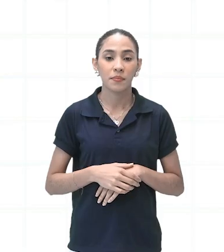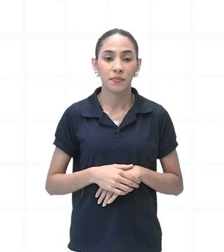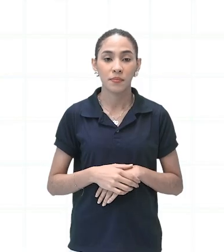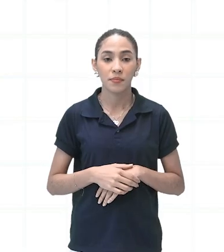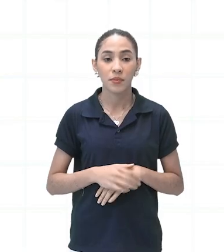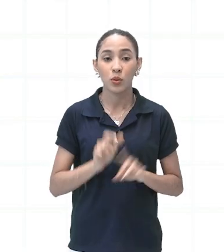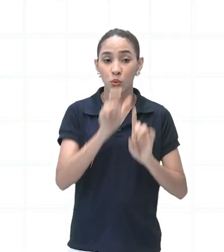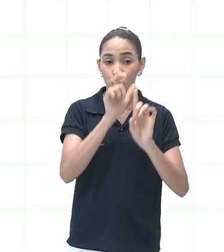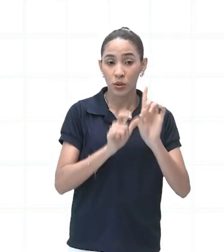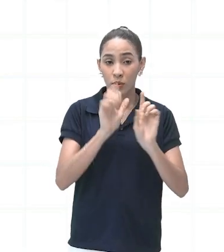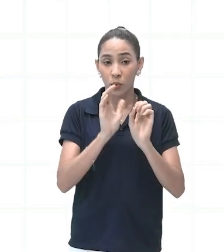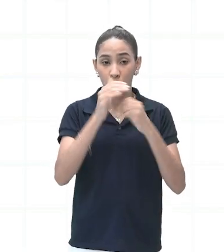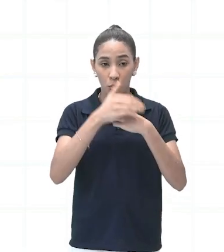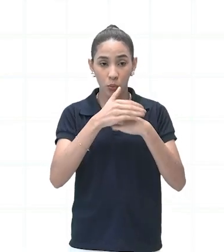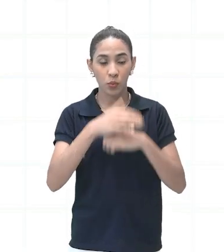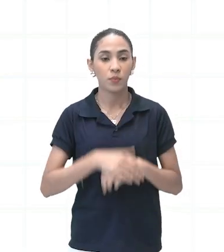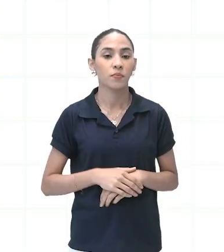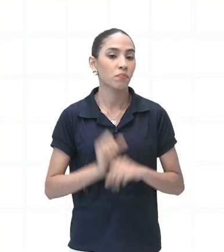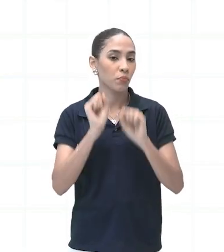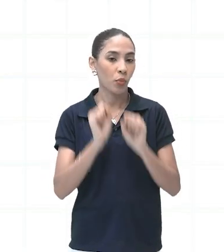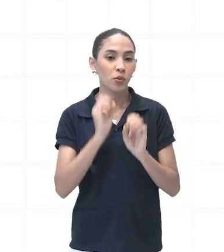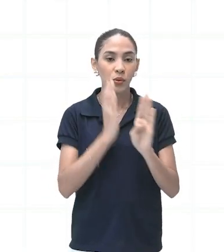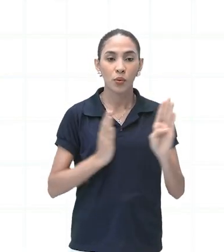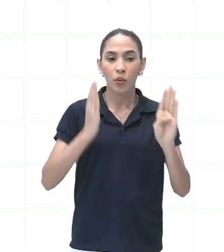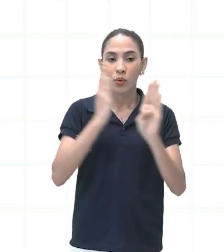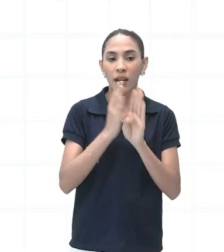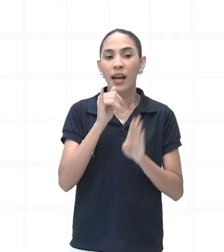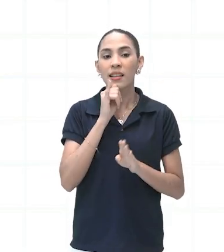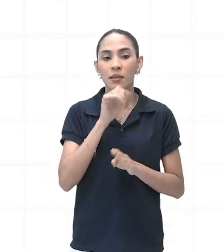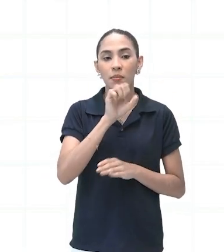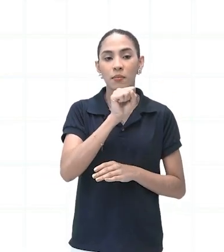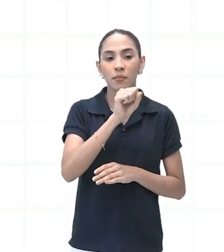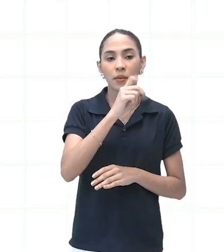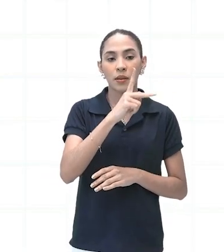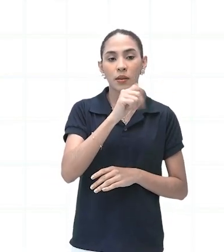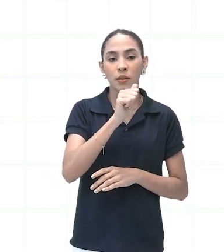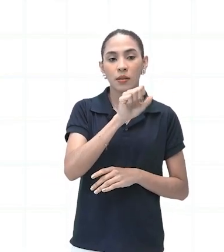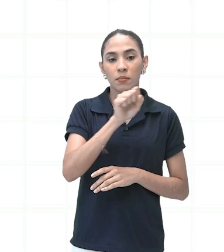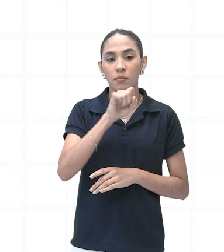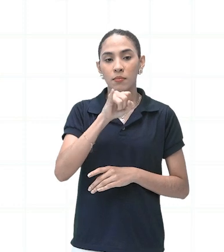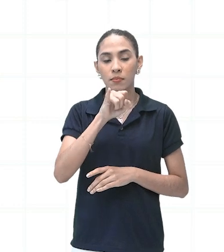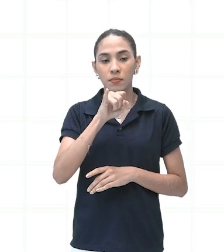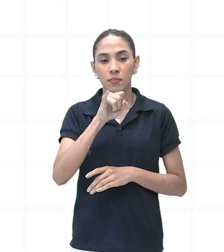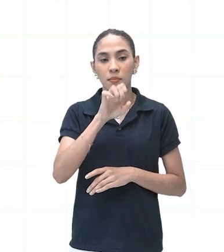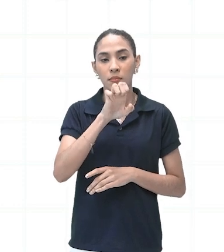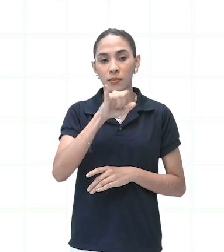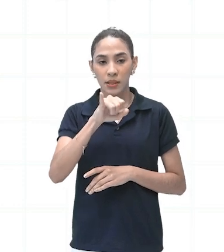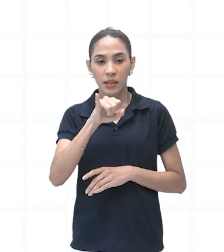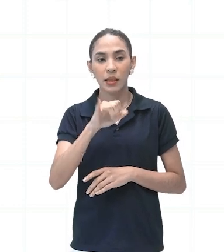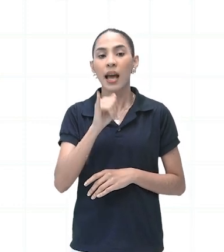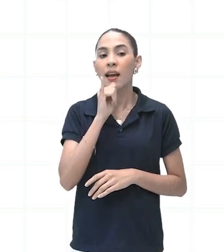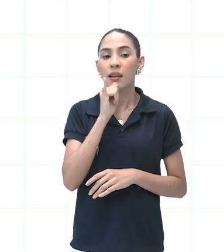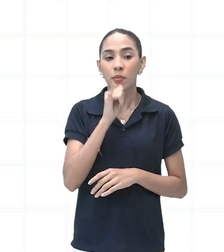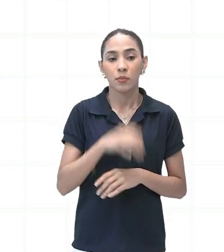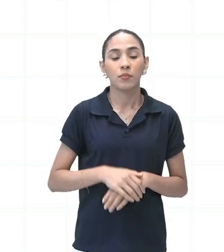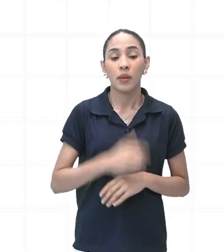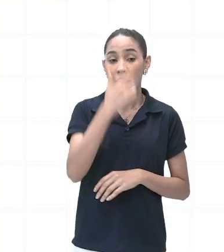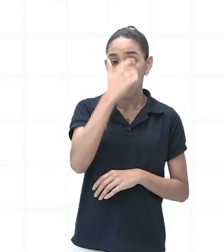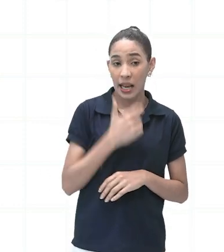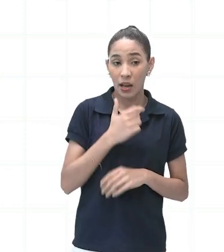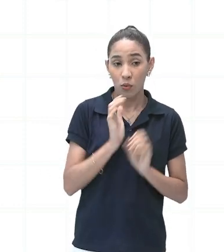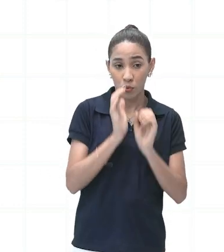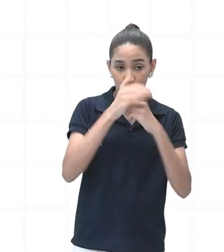Ora, sujeito oculto, né? Eu posso identificar pela terminação verbal, mas não está escrito. Então, sujeito oculto eu.